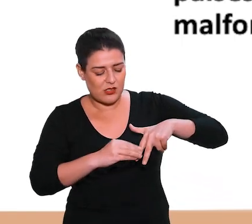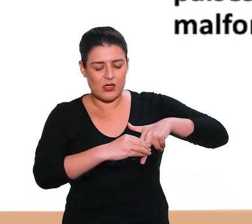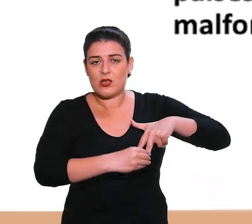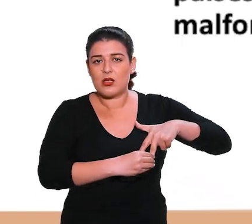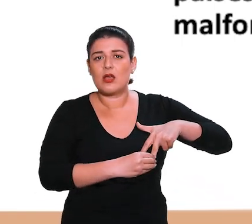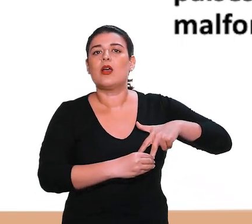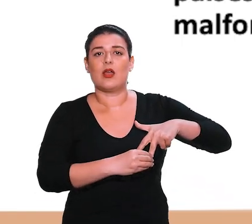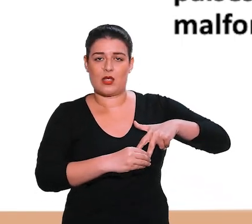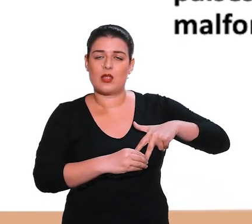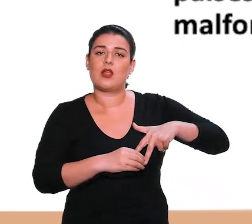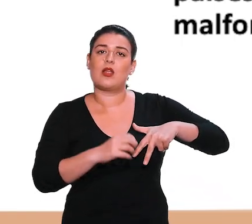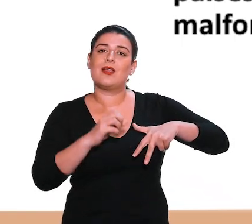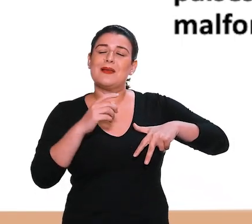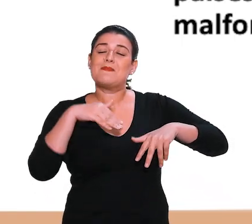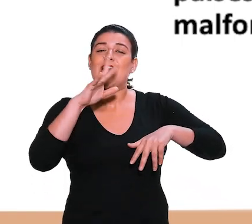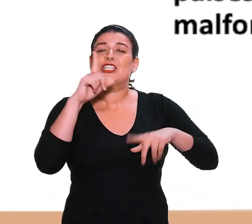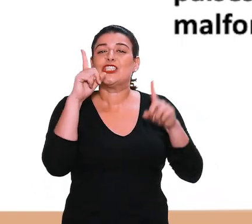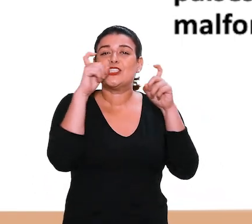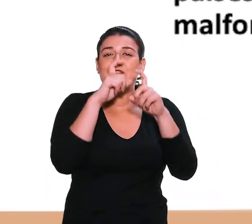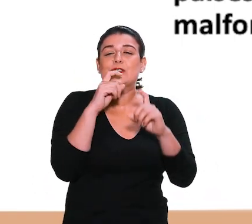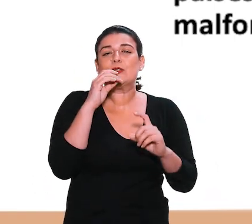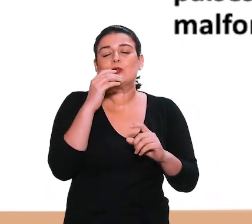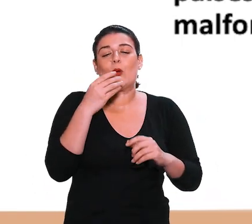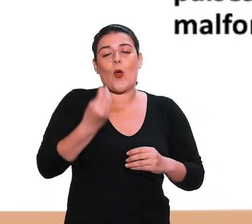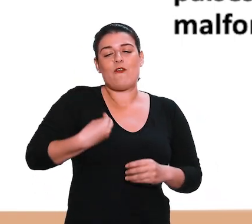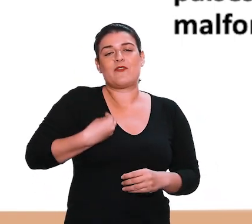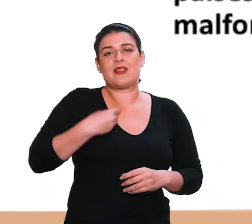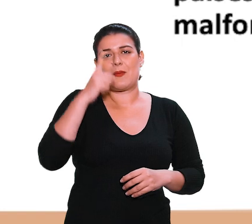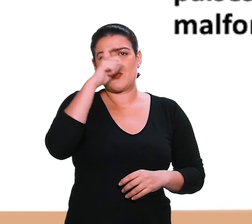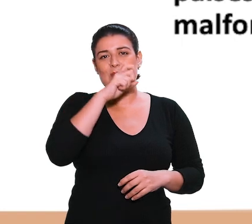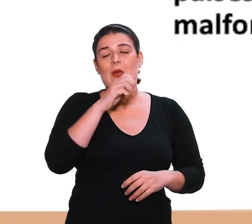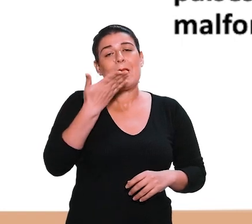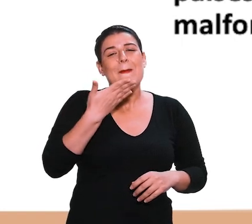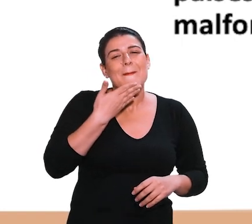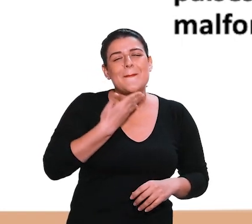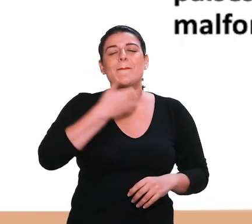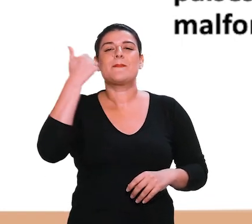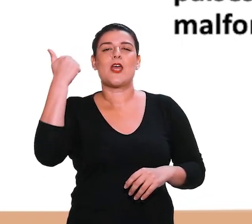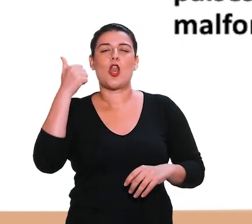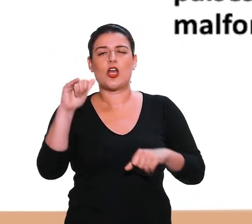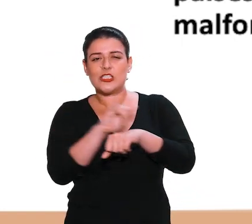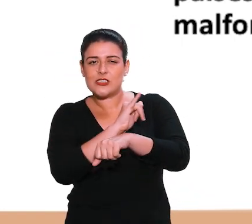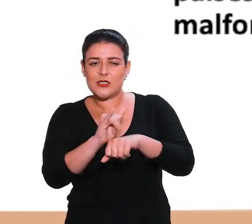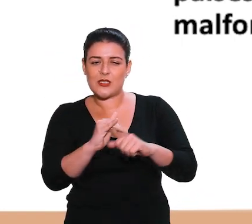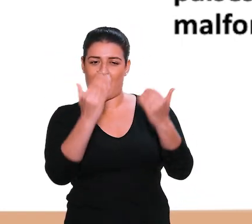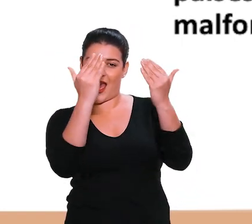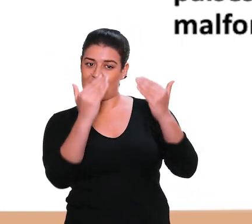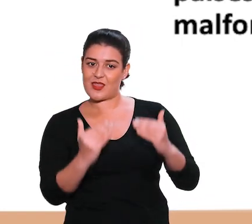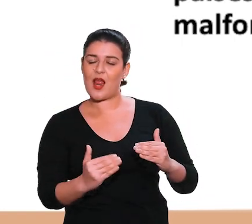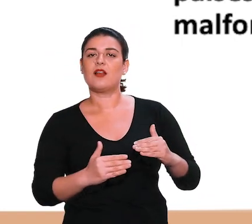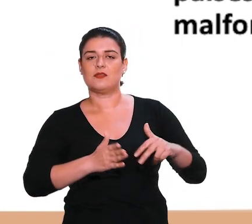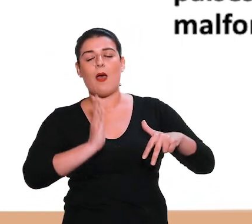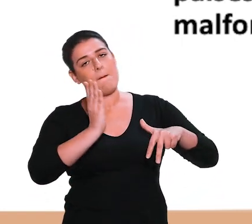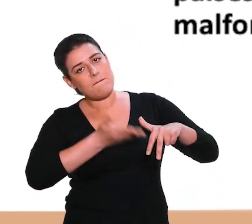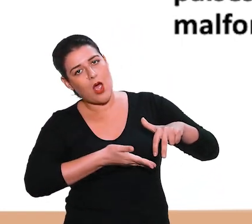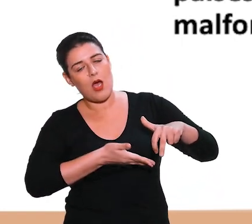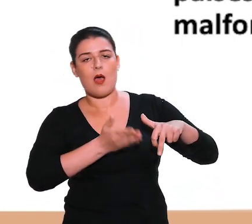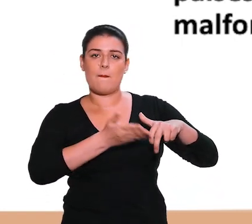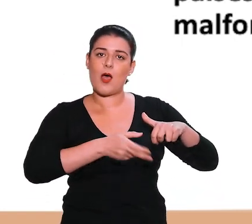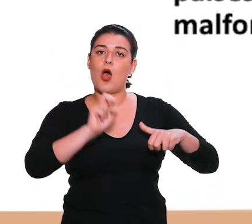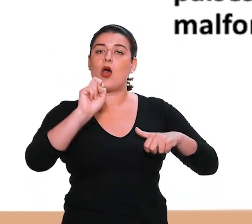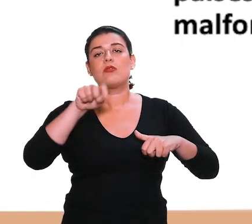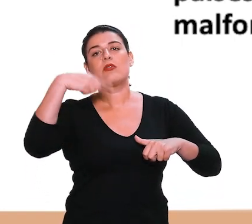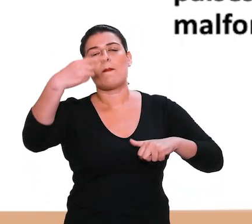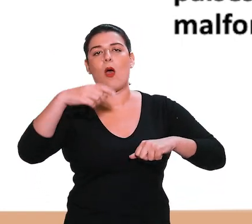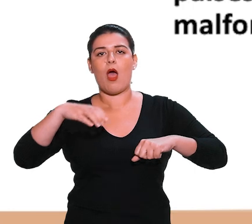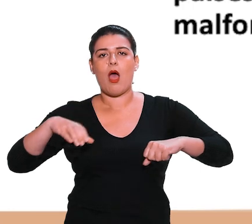trazem mais dificuldade para a vida da pessoa do que se ela tivesse uma amputação. E aí se opta pela amputação com a protetização